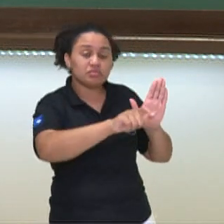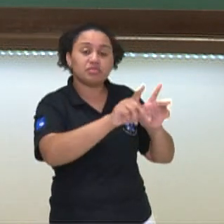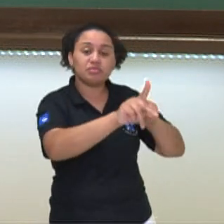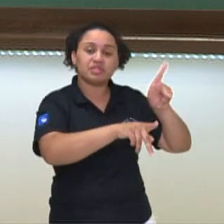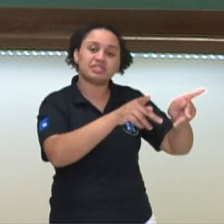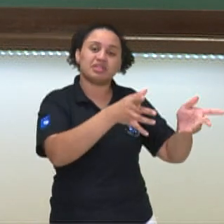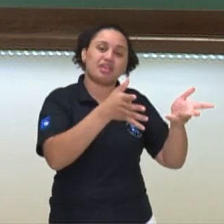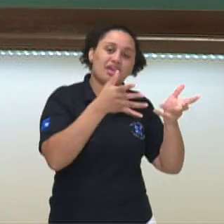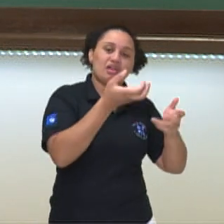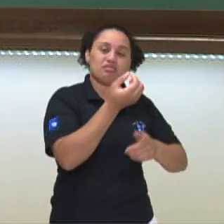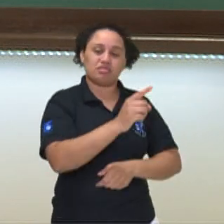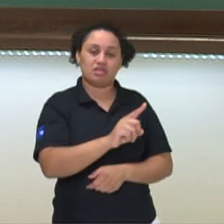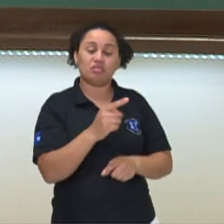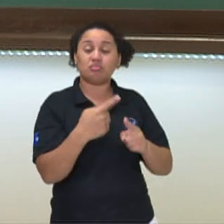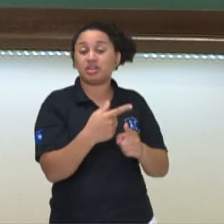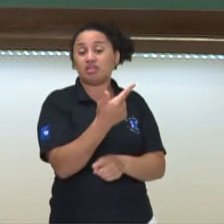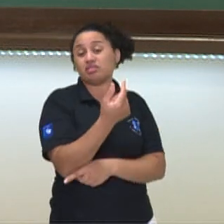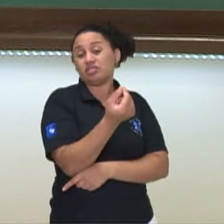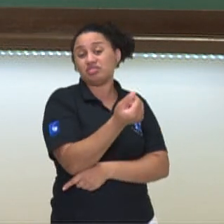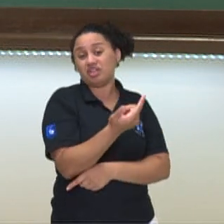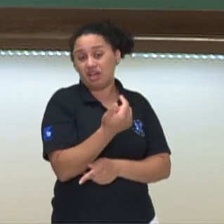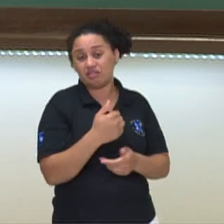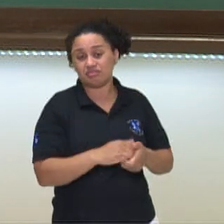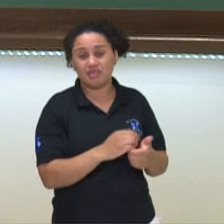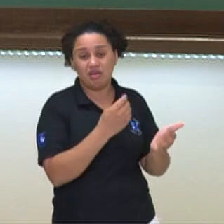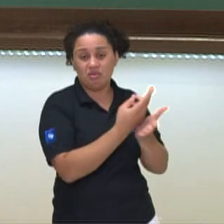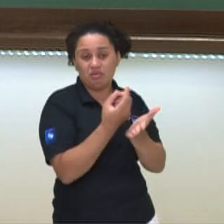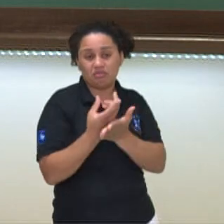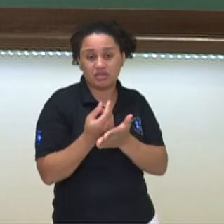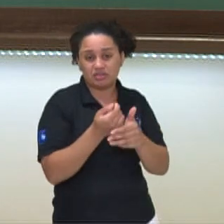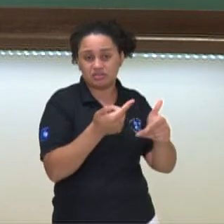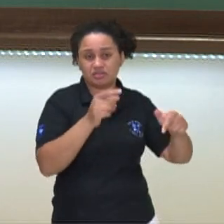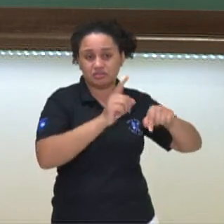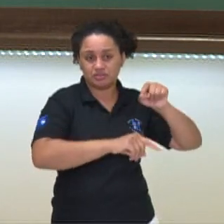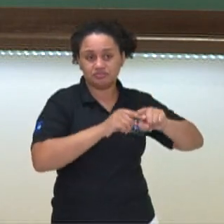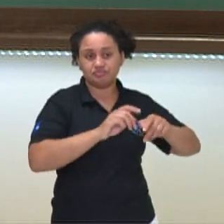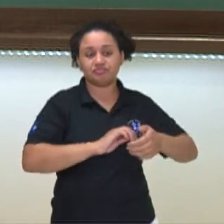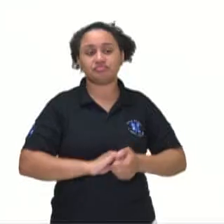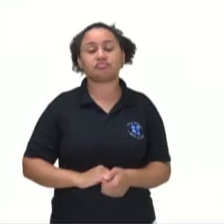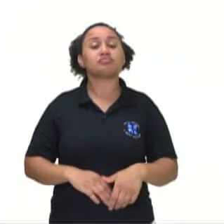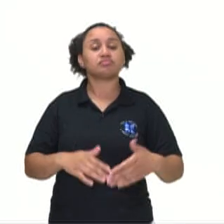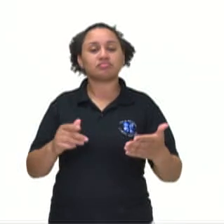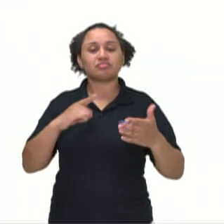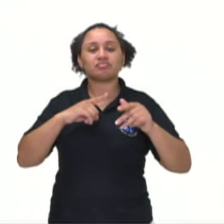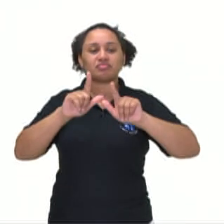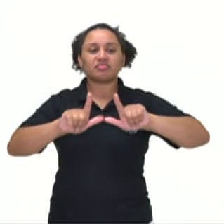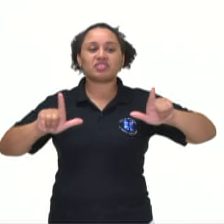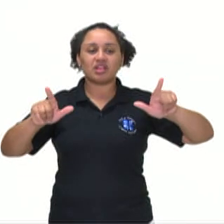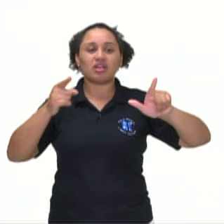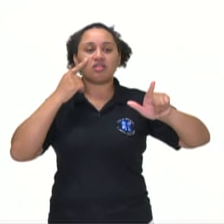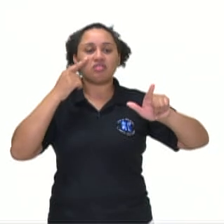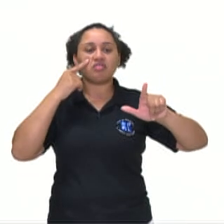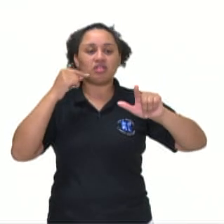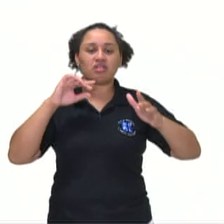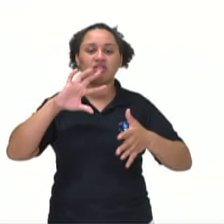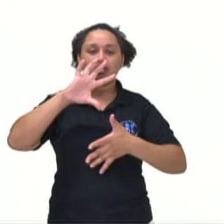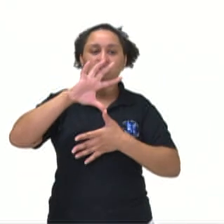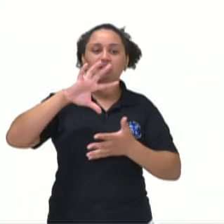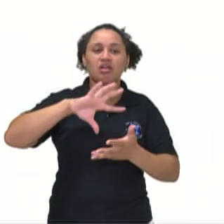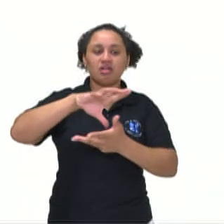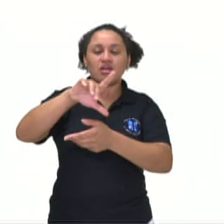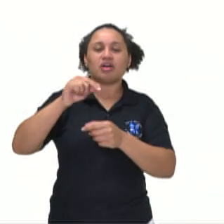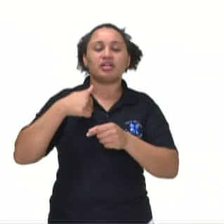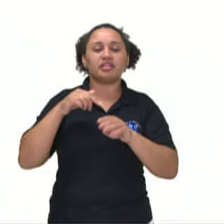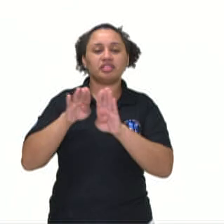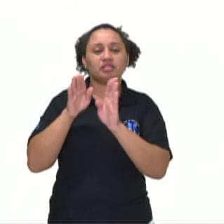elas também não dispõem de capital para fazer a aquisição deles. E aqui na tela, ó, a gente vai ver o mundo e o consumo